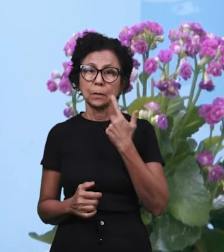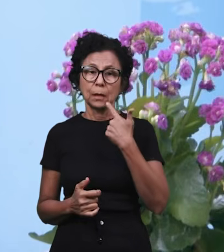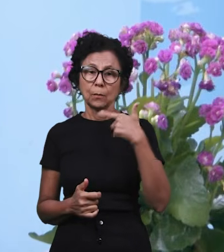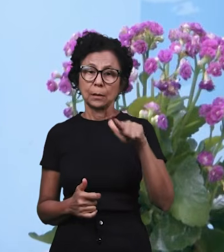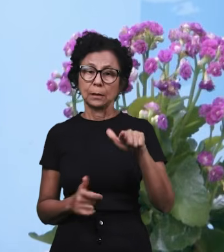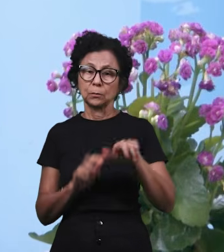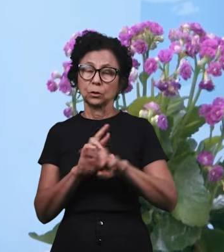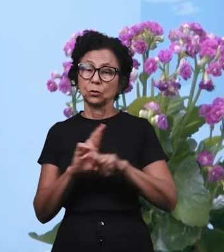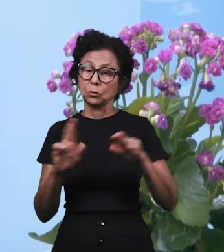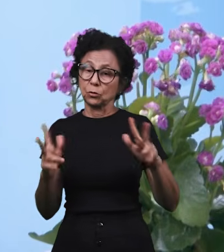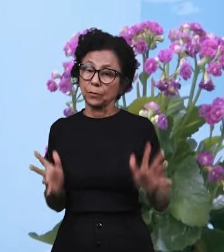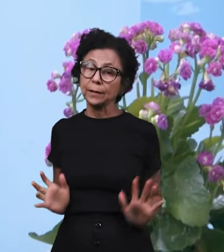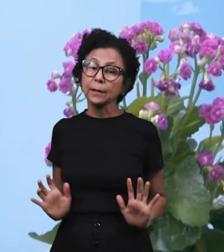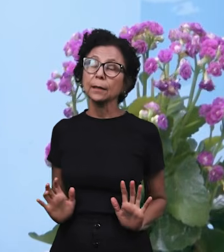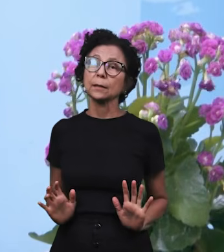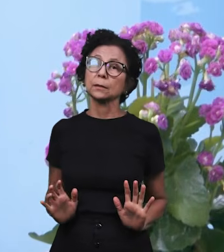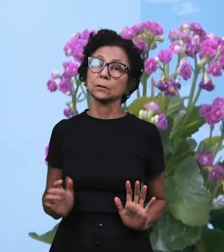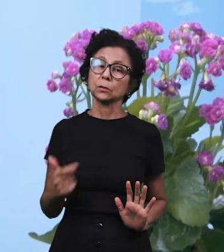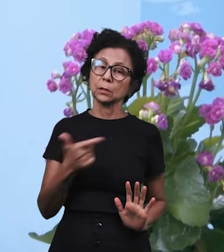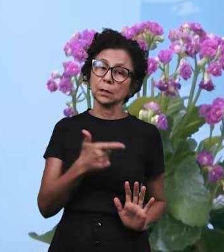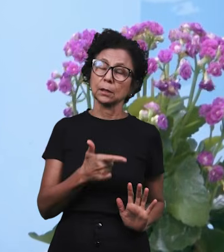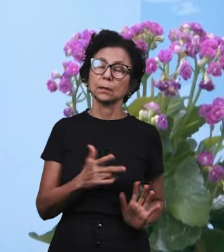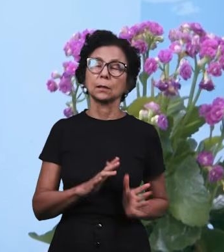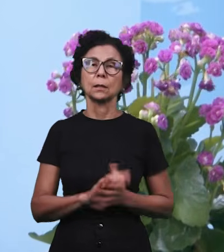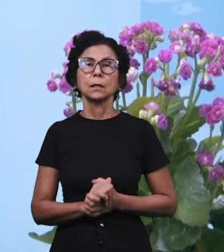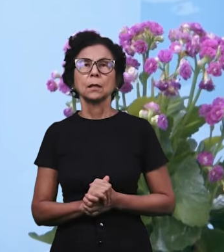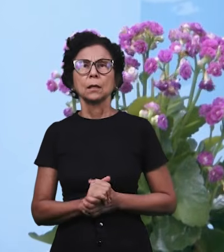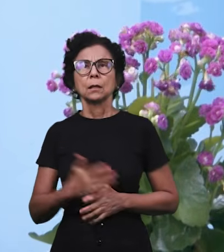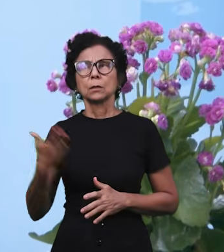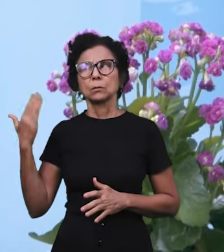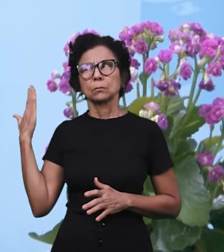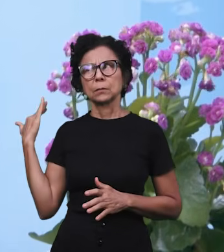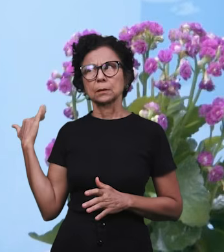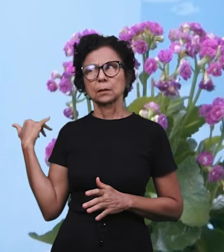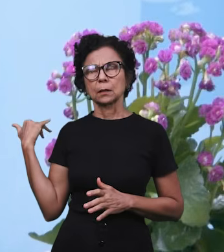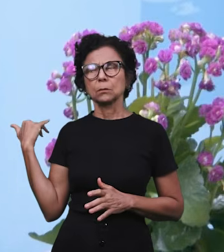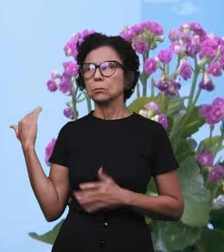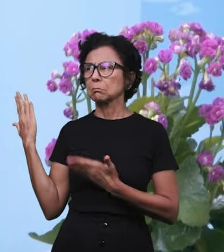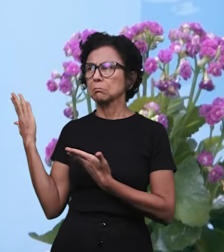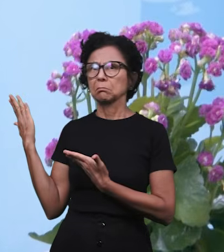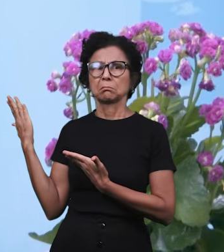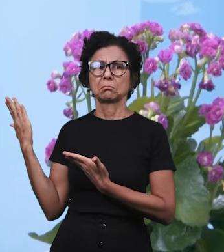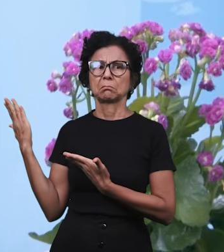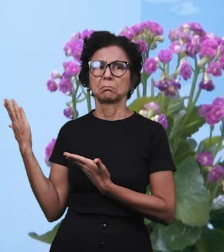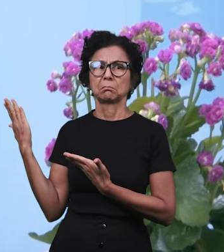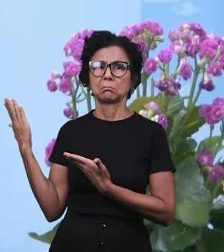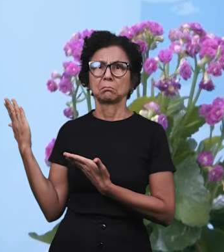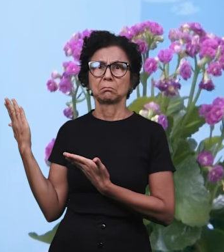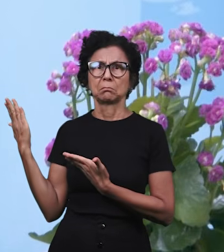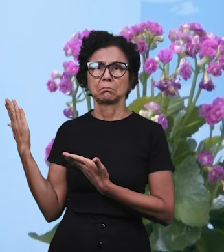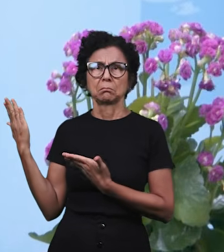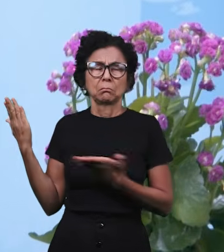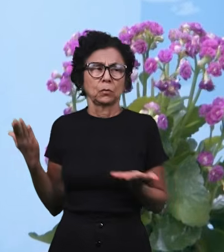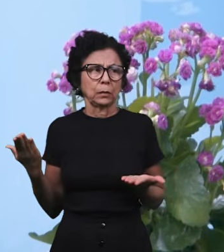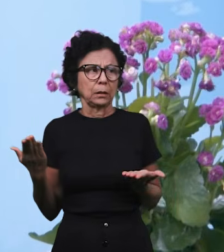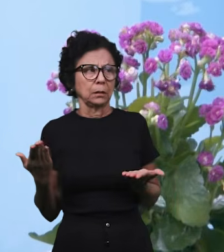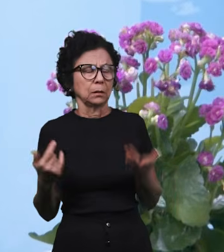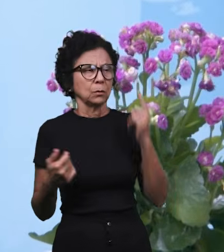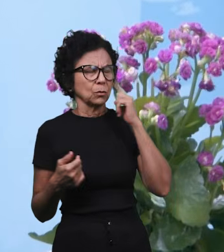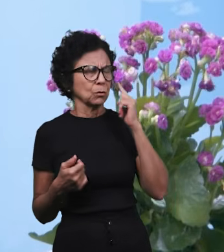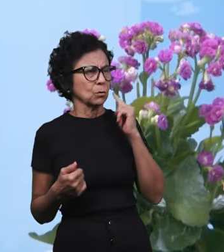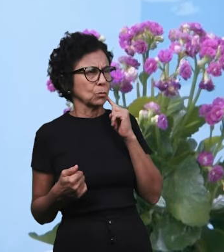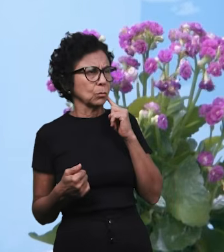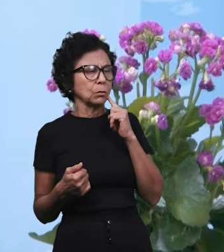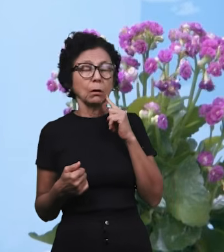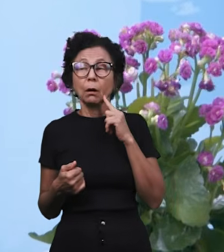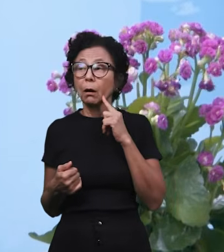fonte aberta no Calvário, é o quê? Então, lá no passado, uma fonte aberta? O que é isso? Aí o surdo que se vira